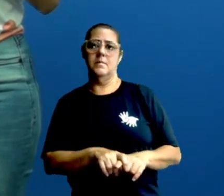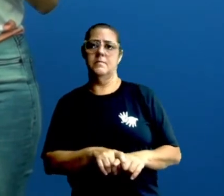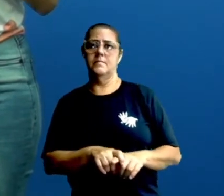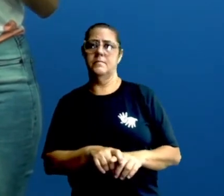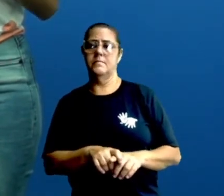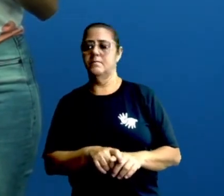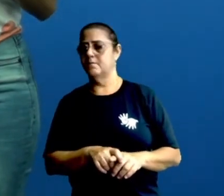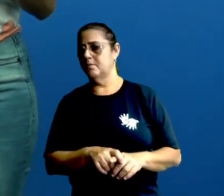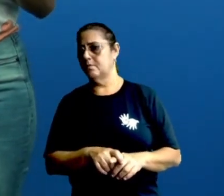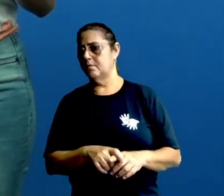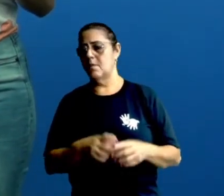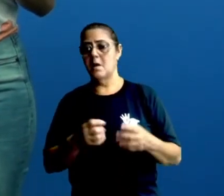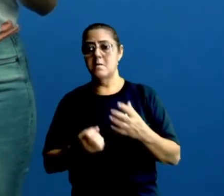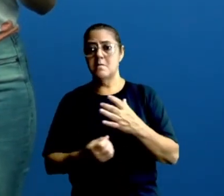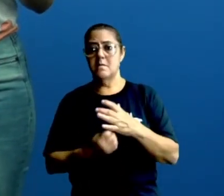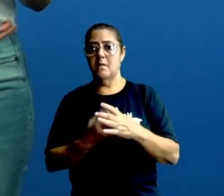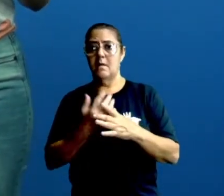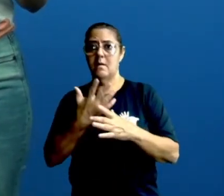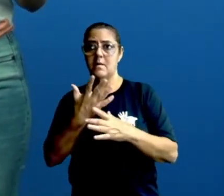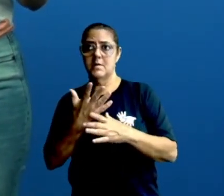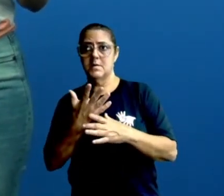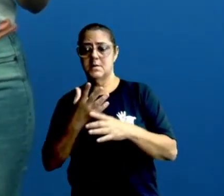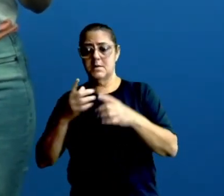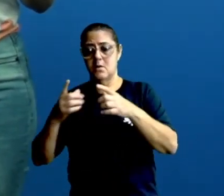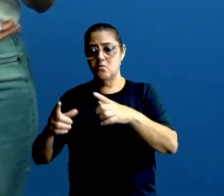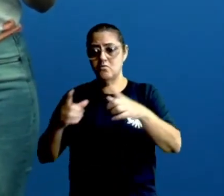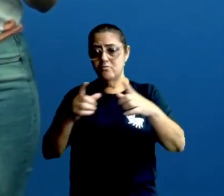de criação de uma